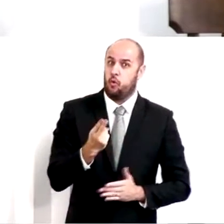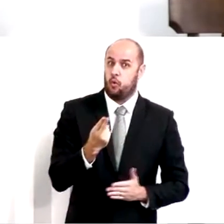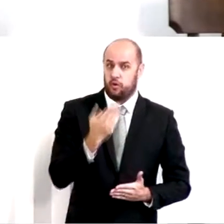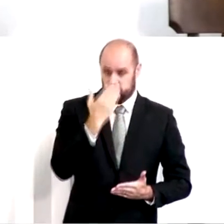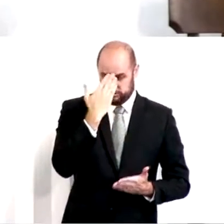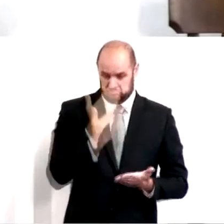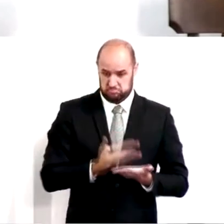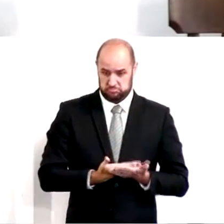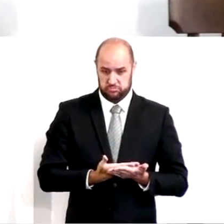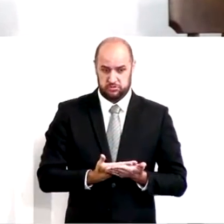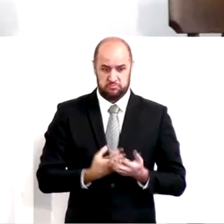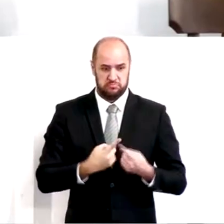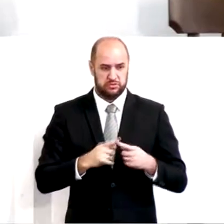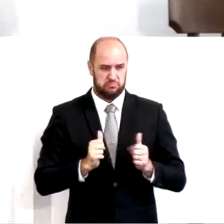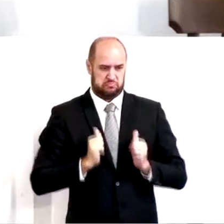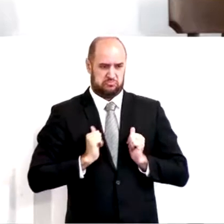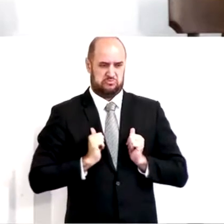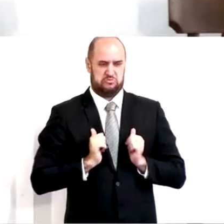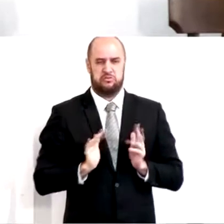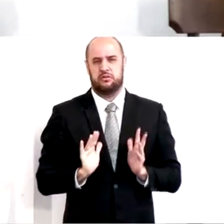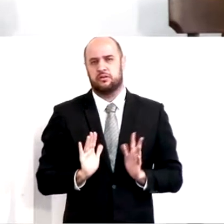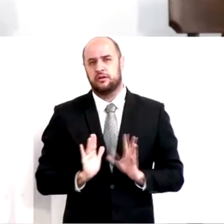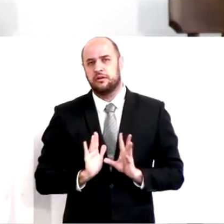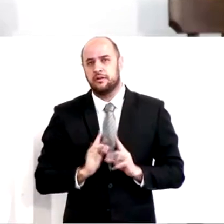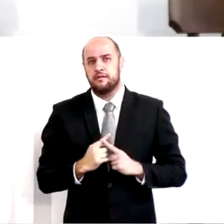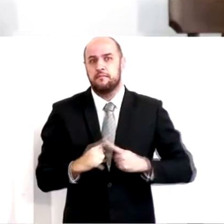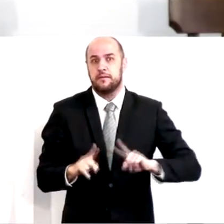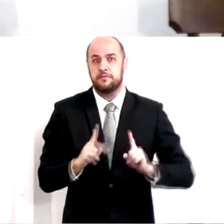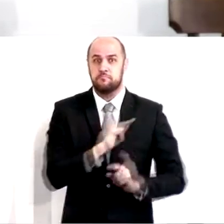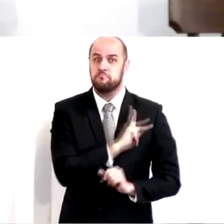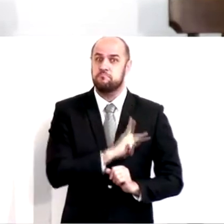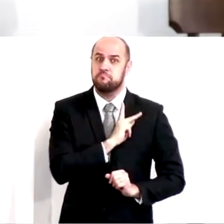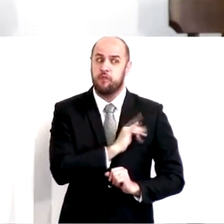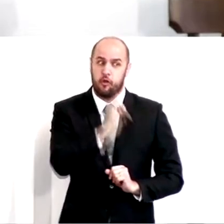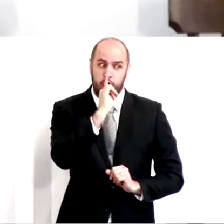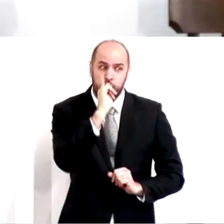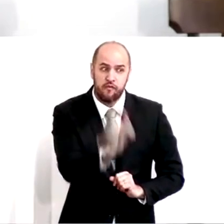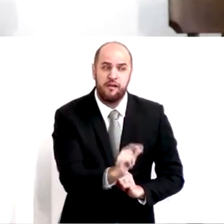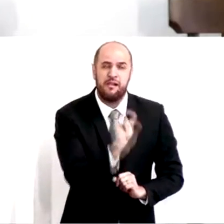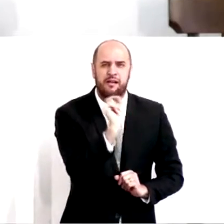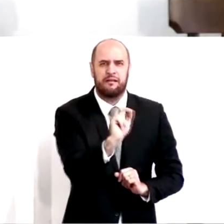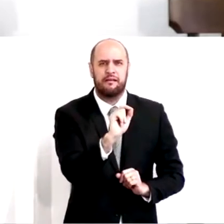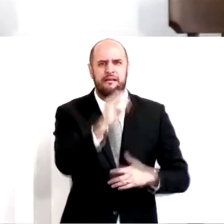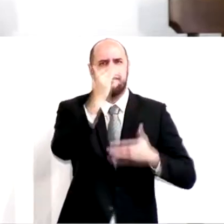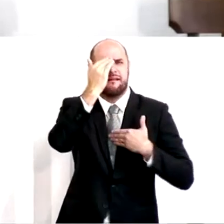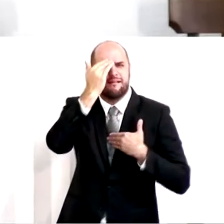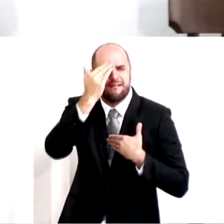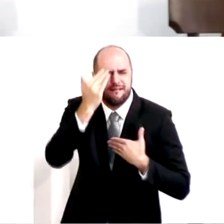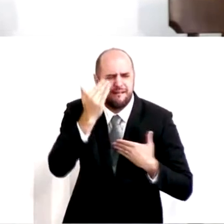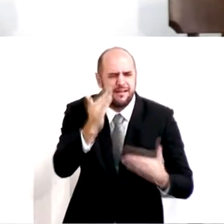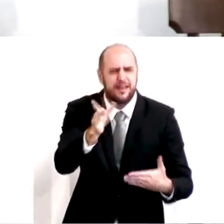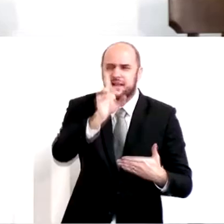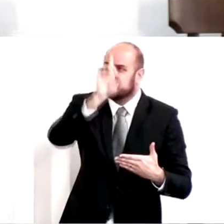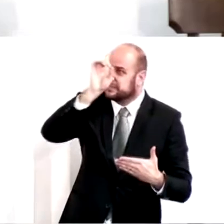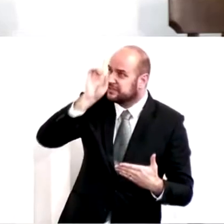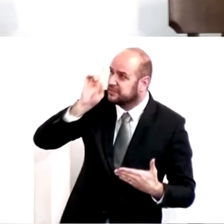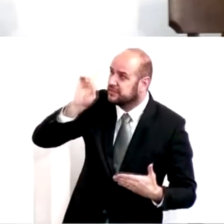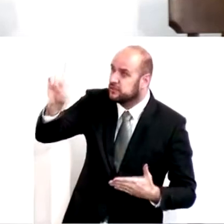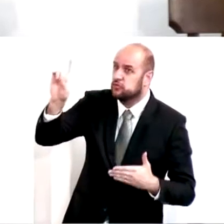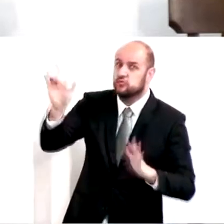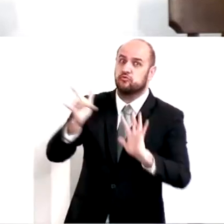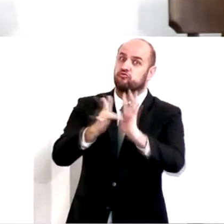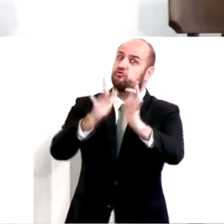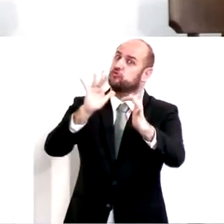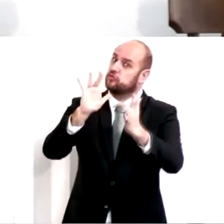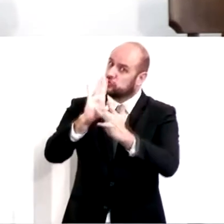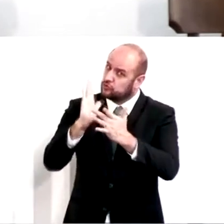coisa para Cristo e não para mim. Mas por que é que Paulo diz isso? Graças, porém, a Deus que em